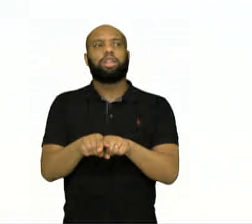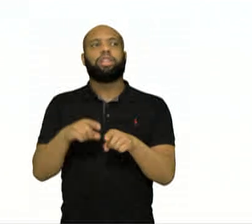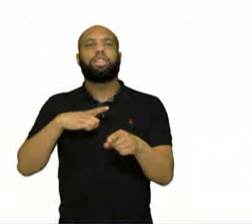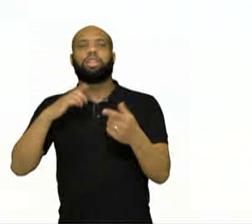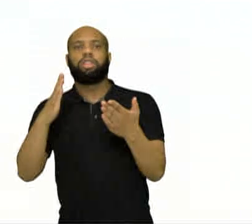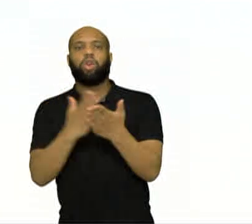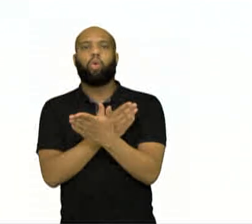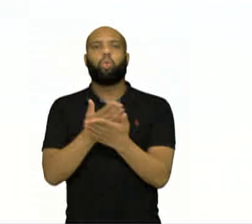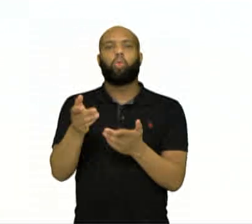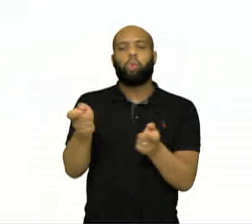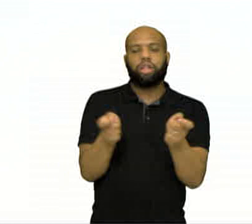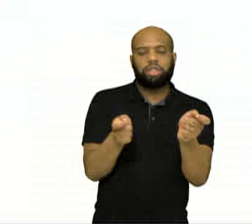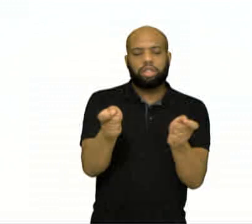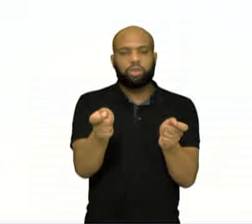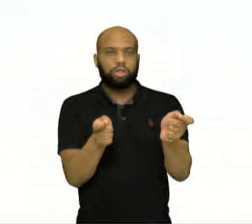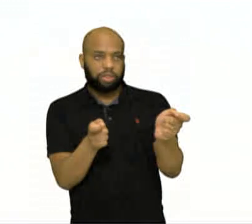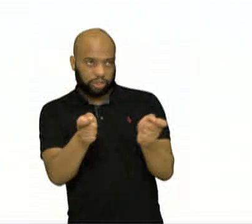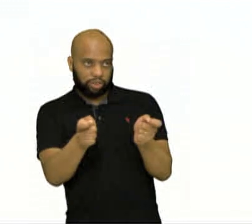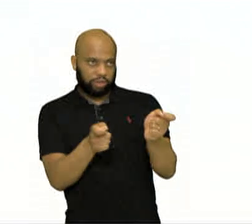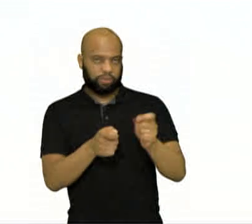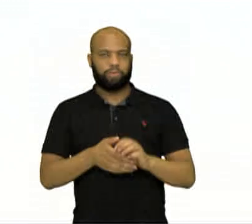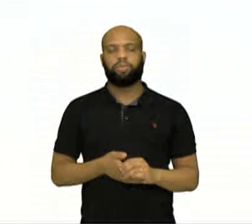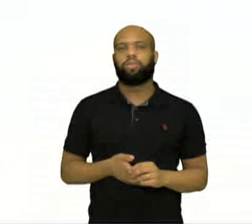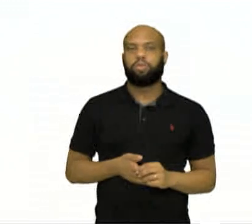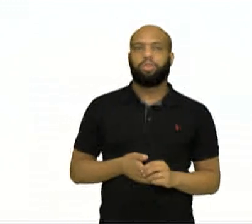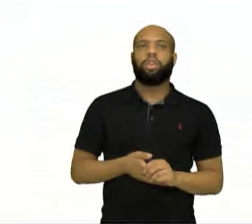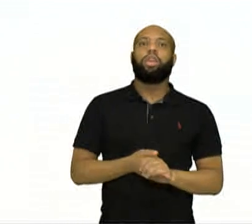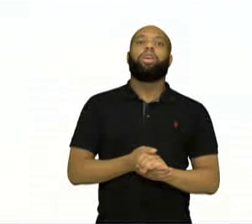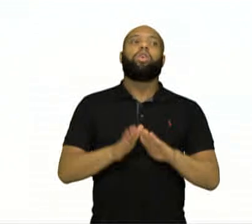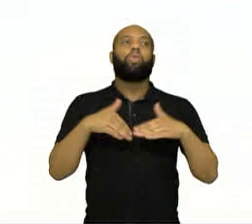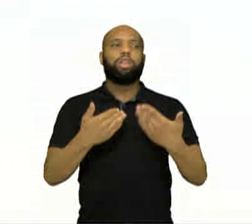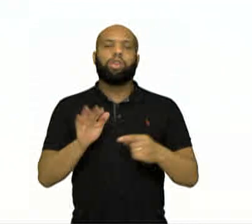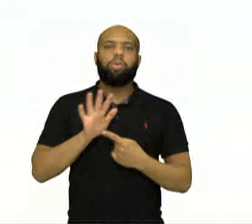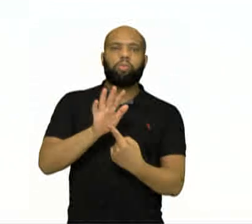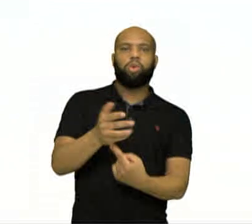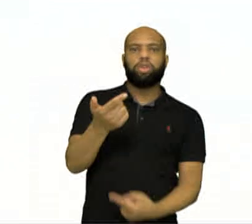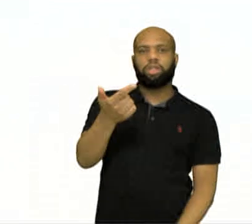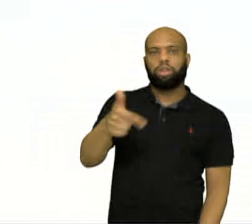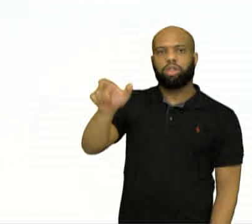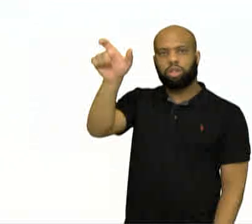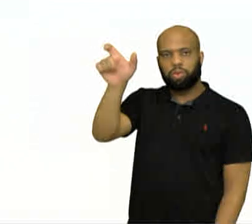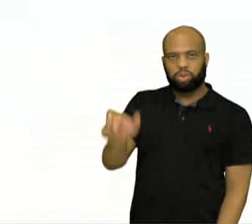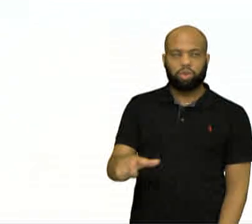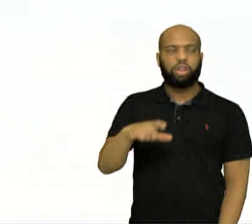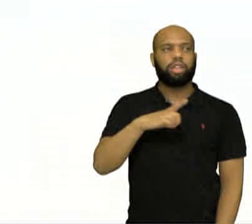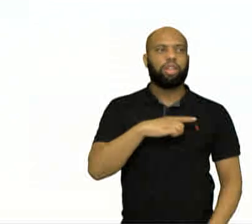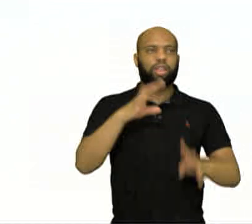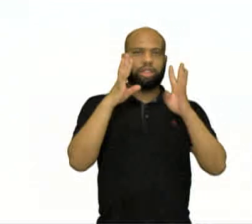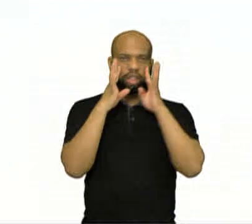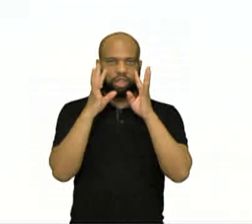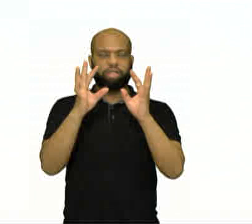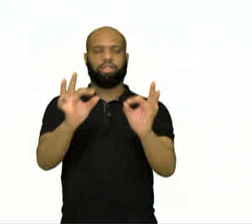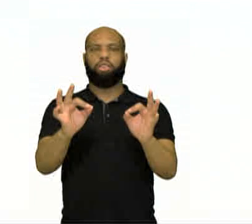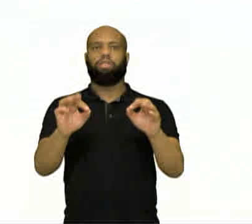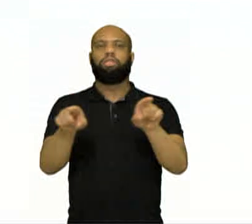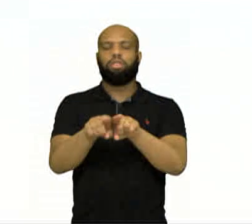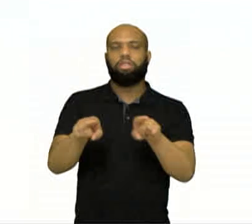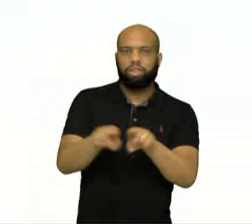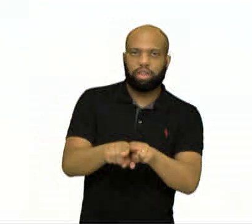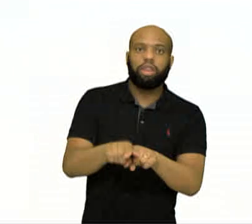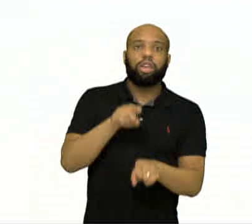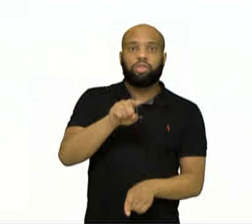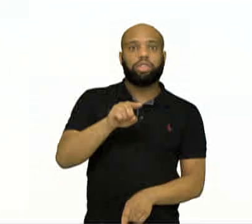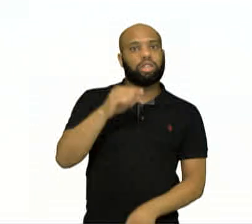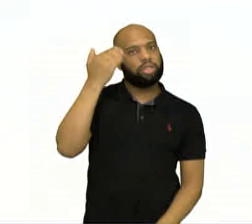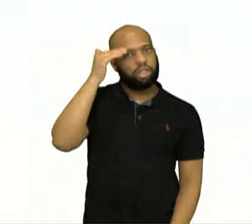alguma negociação. Então, demonstra para o outro que você está atento, que você está entendendo e que pode mostrar